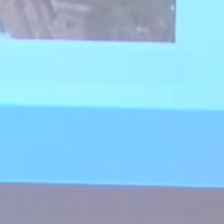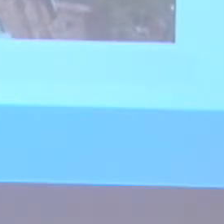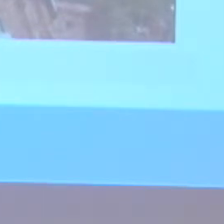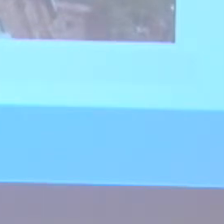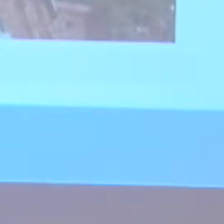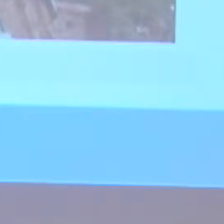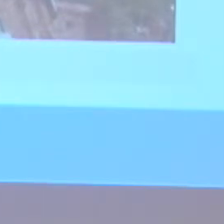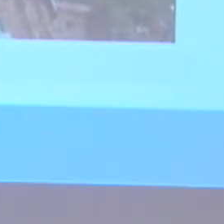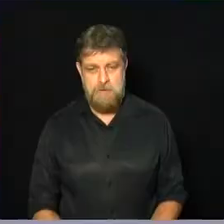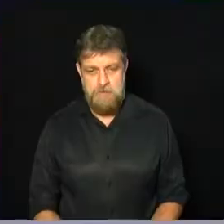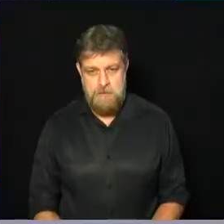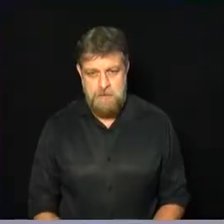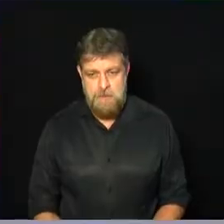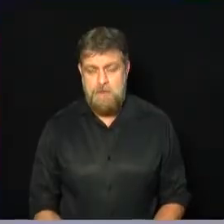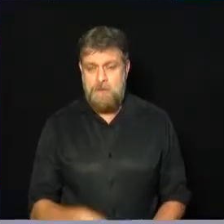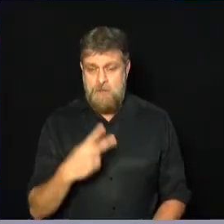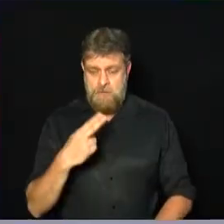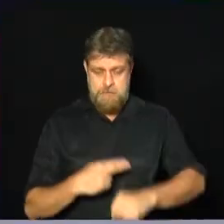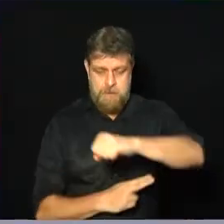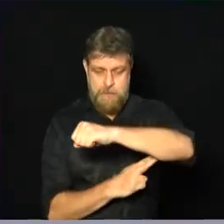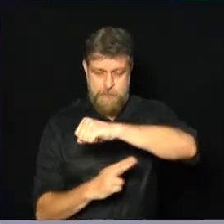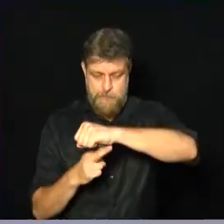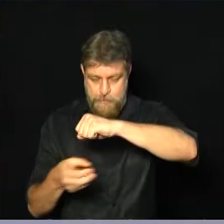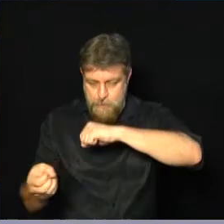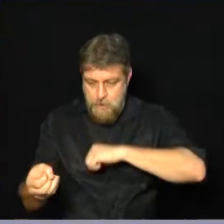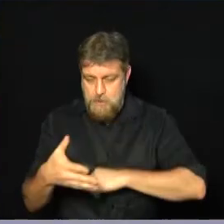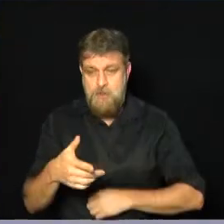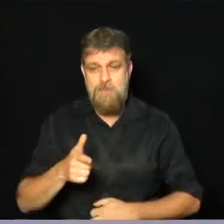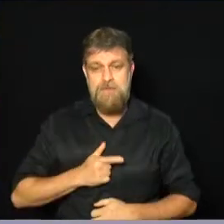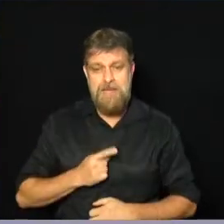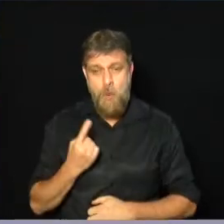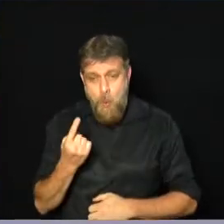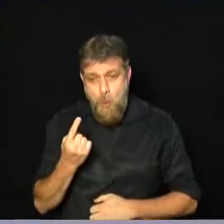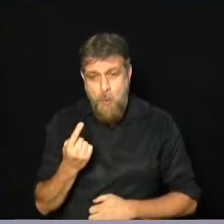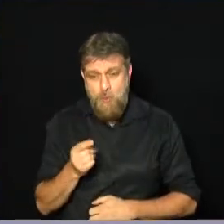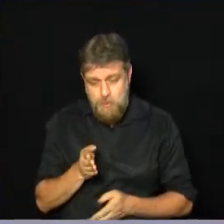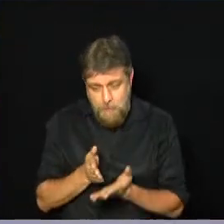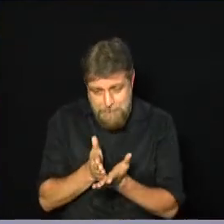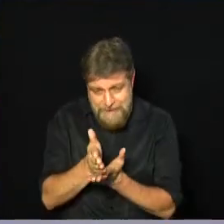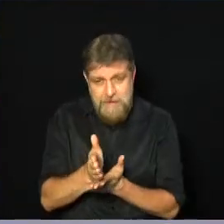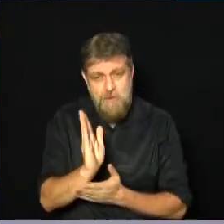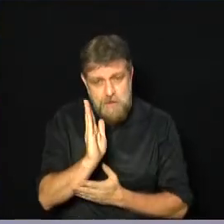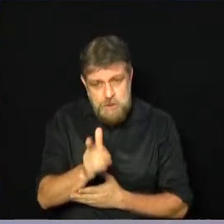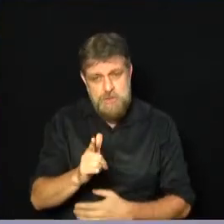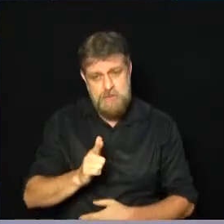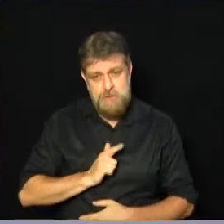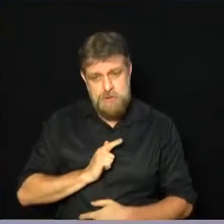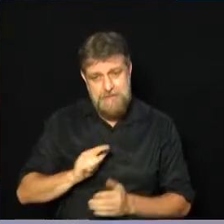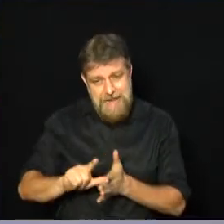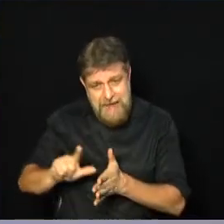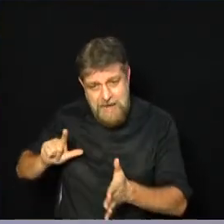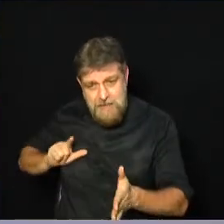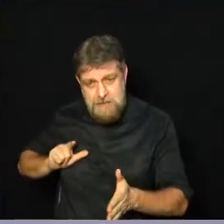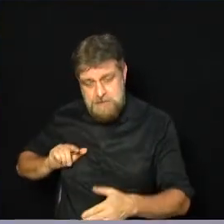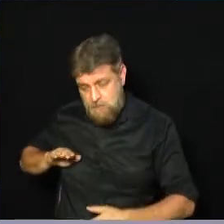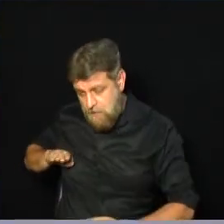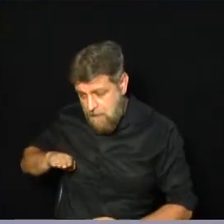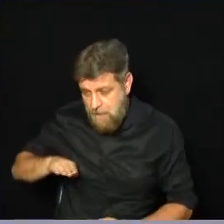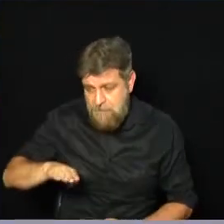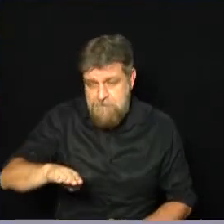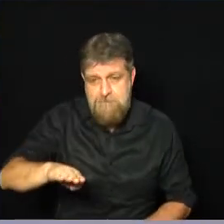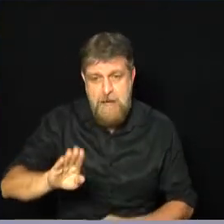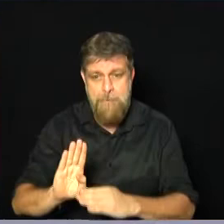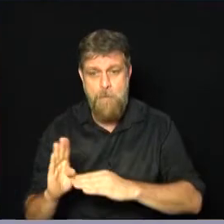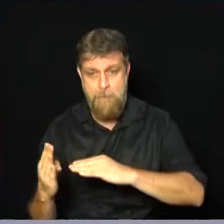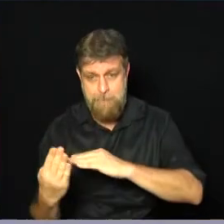ficar 2 viadutos novos e o do meio, que já é existente. Esses 2 novos, o que vai para o sentido bairro,